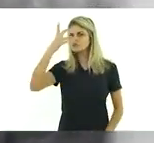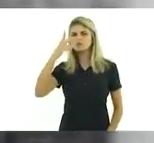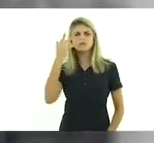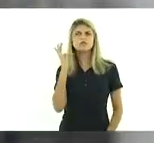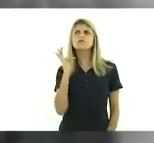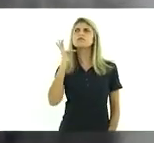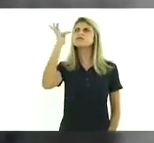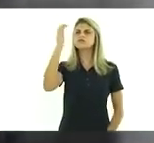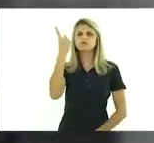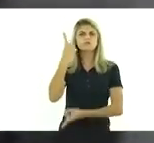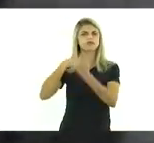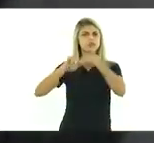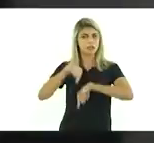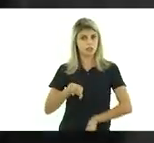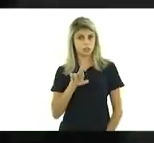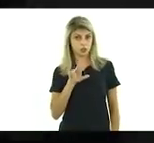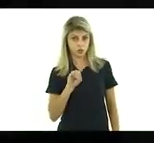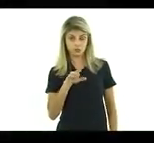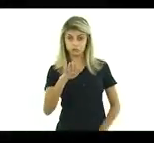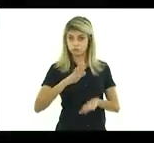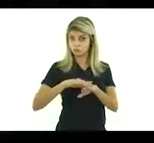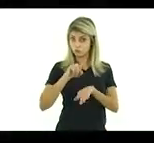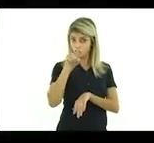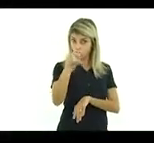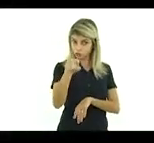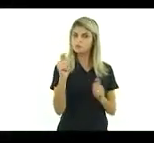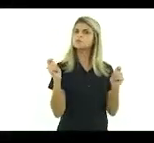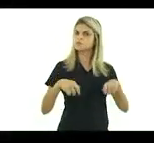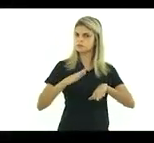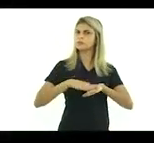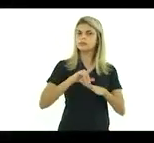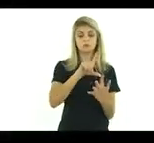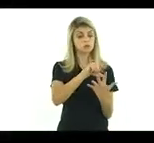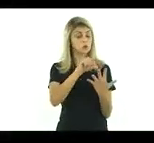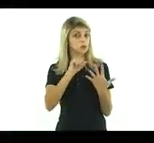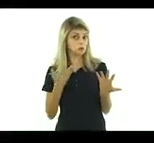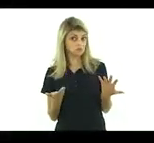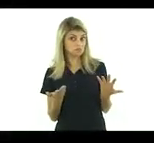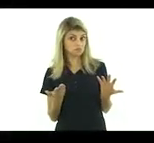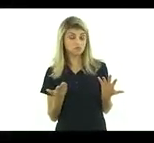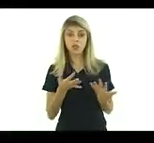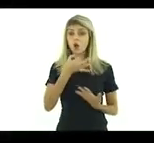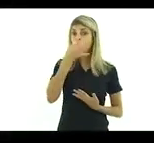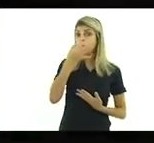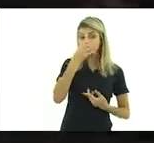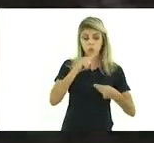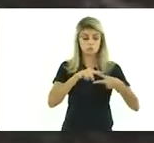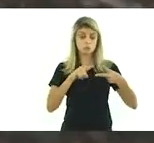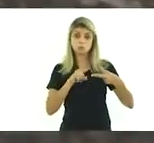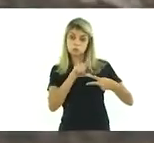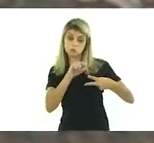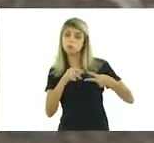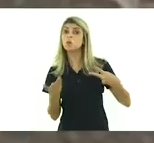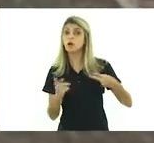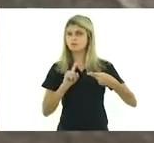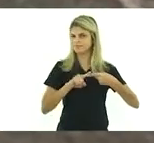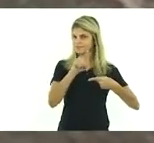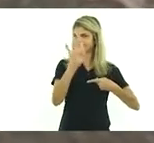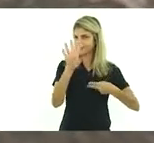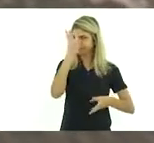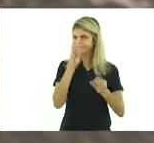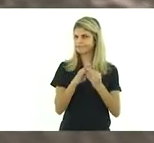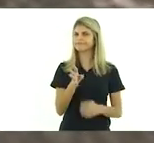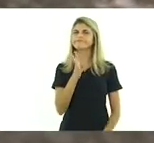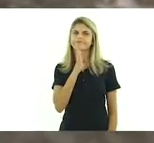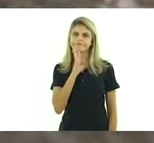do nosso estado. E é você que vai escolher. E quais são as opções? Uma você já